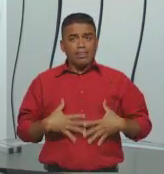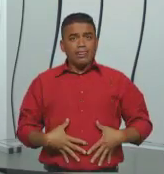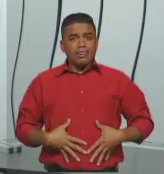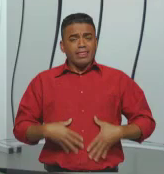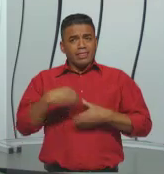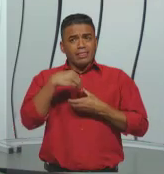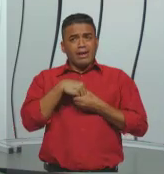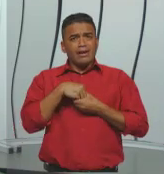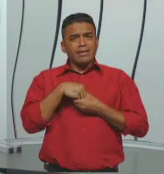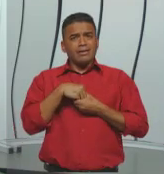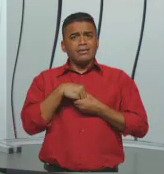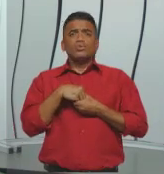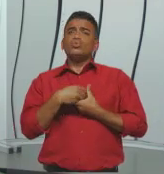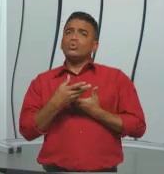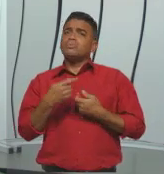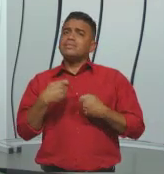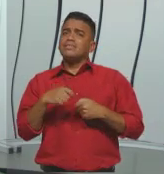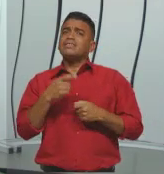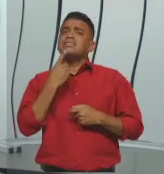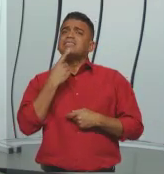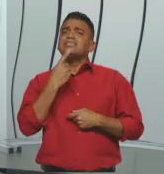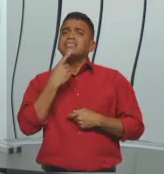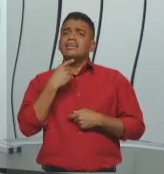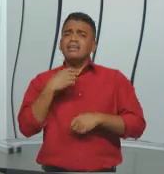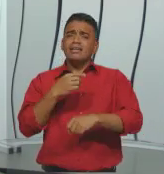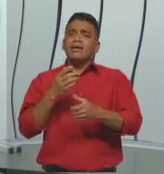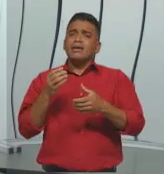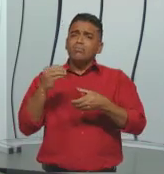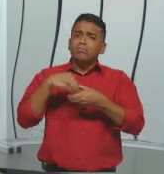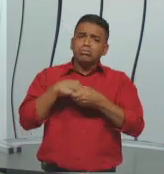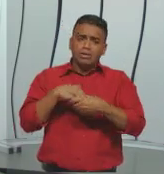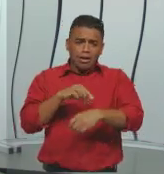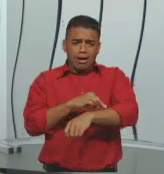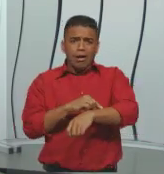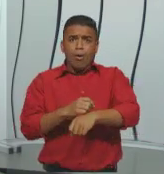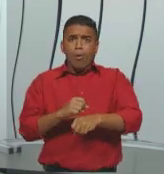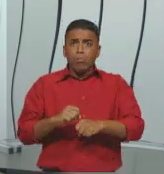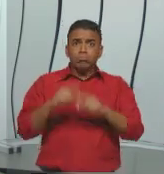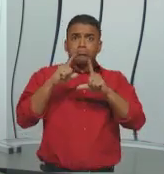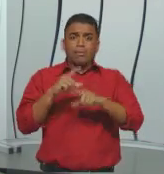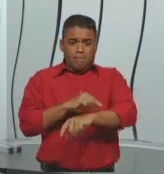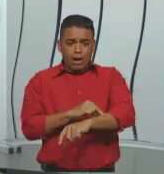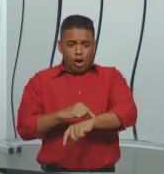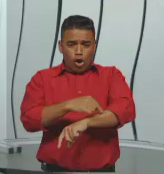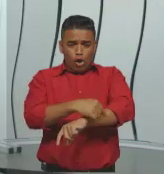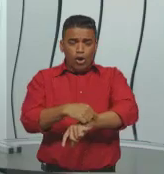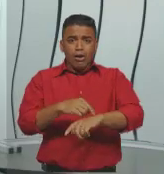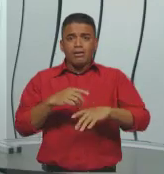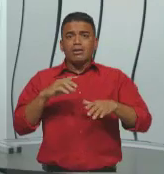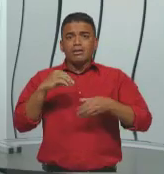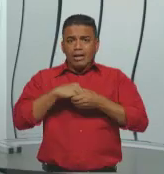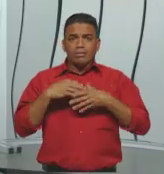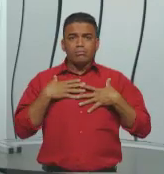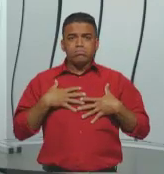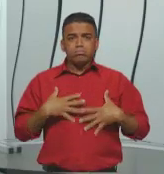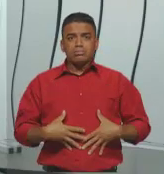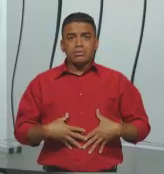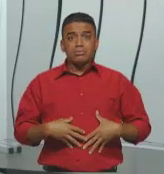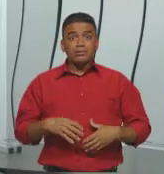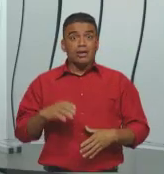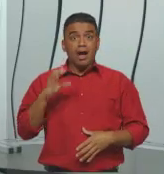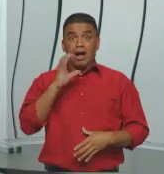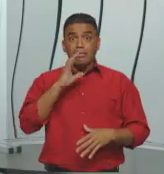você precisa de um grande abastecimento de sangue na sua musculatura na hora de um susto? Porque você precisa de